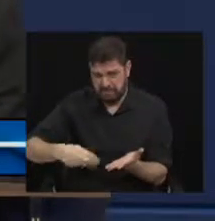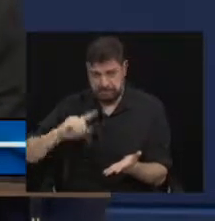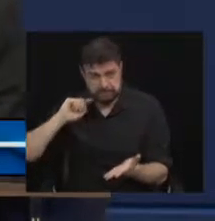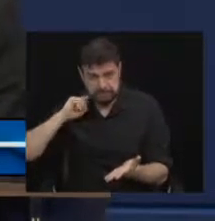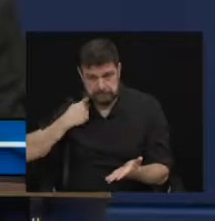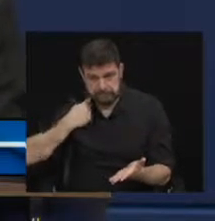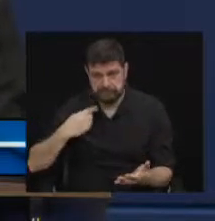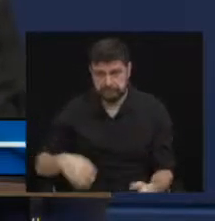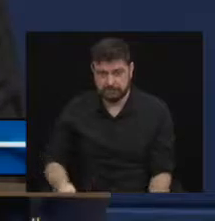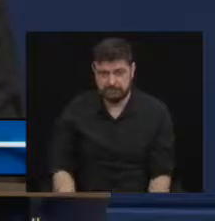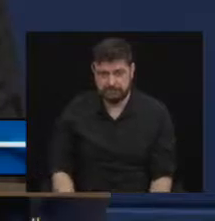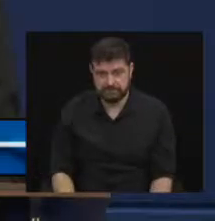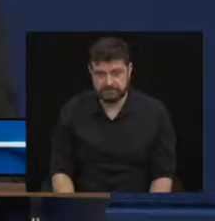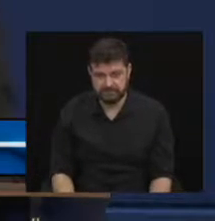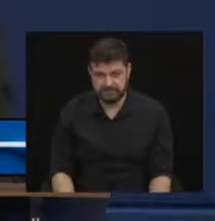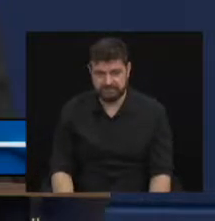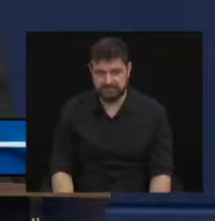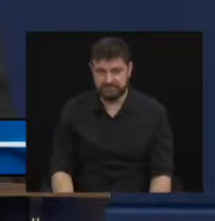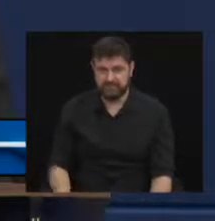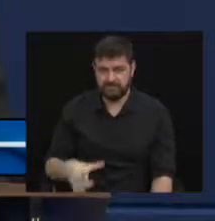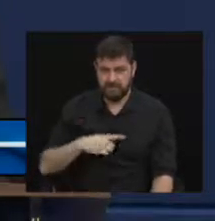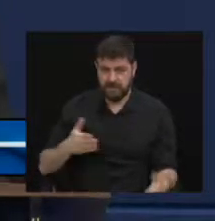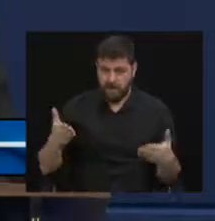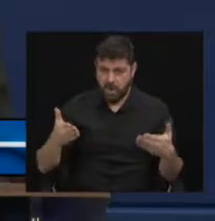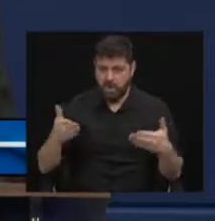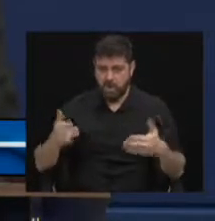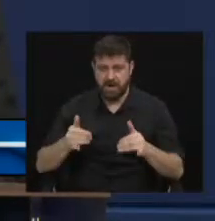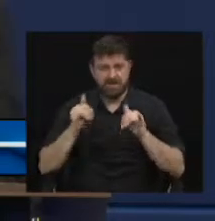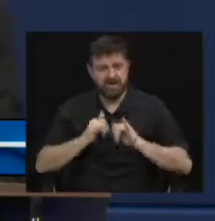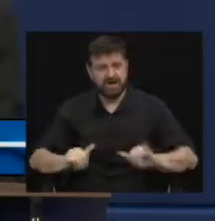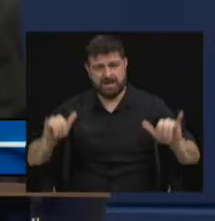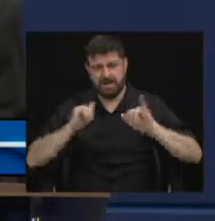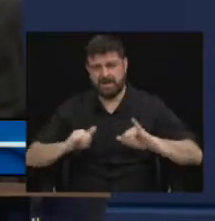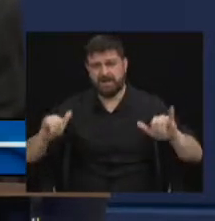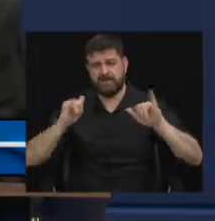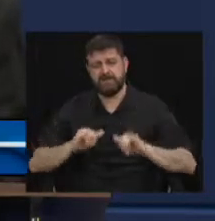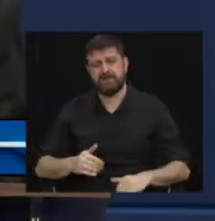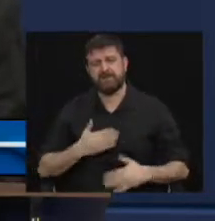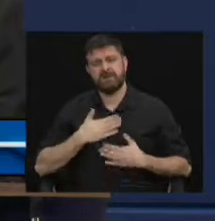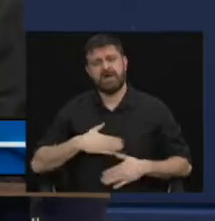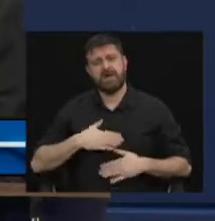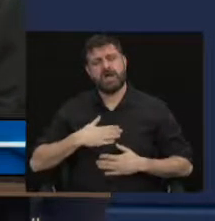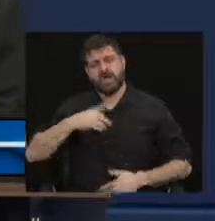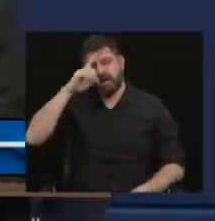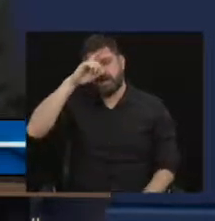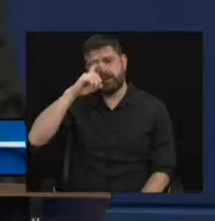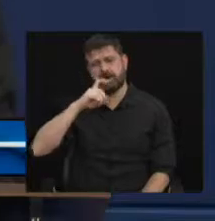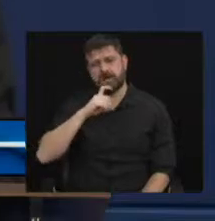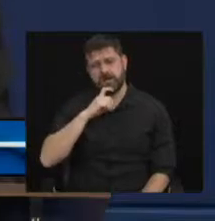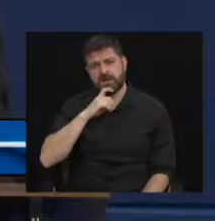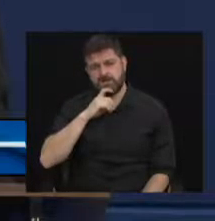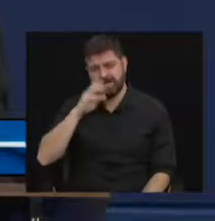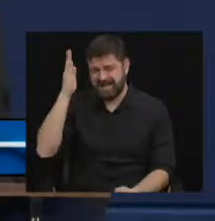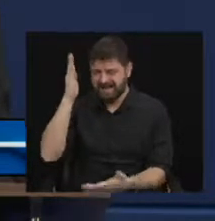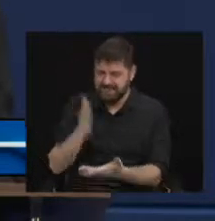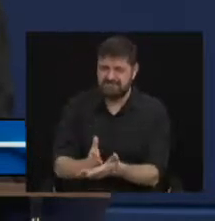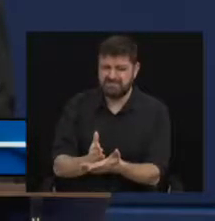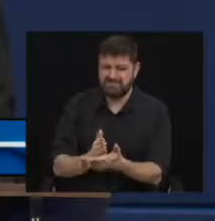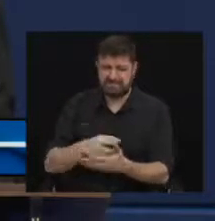parabenizar, né, pela nossa, vamos expressar a nossa cidadania no domingo, e quero aqui parabenizar